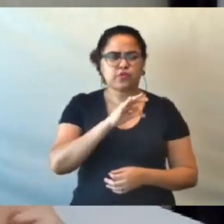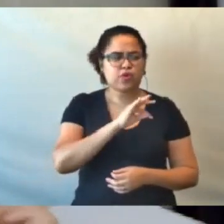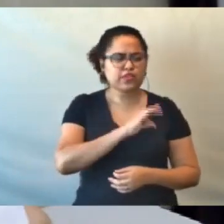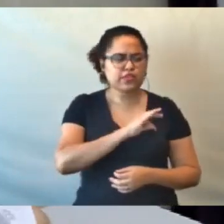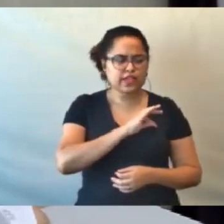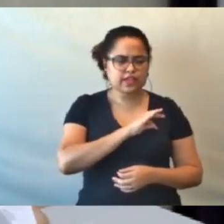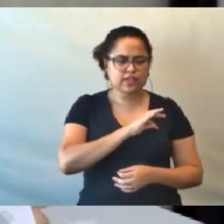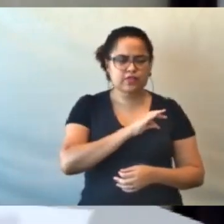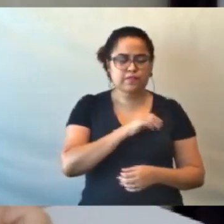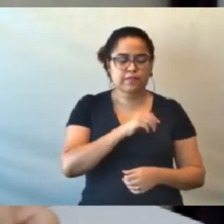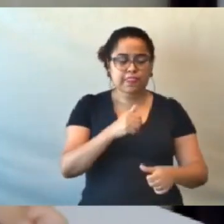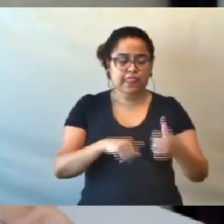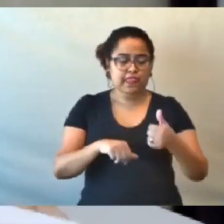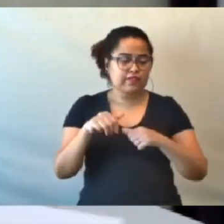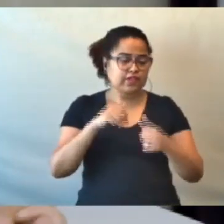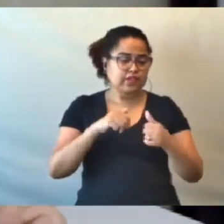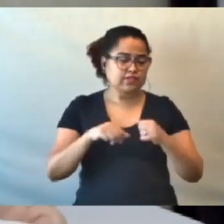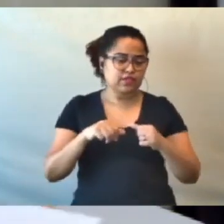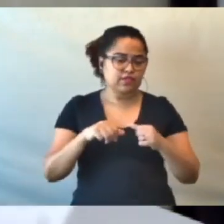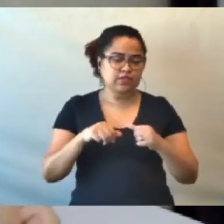fonte.